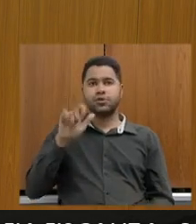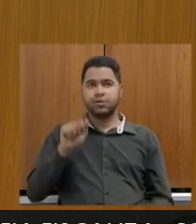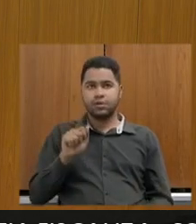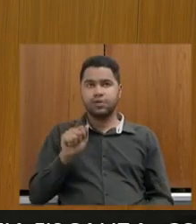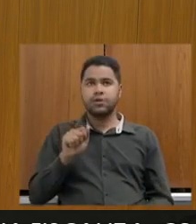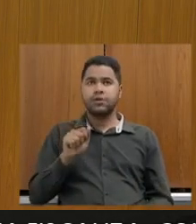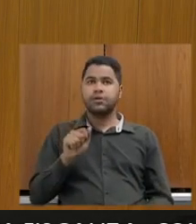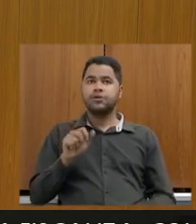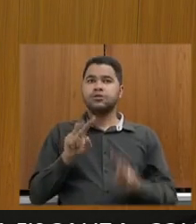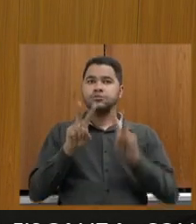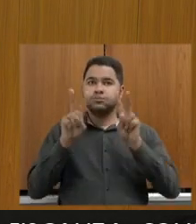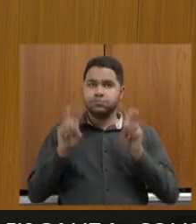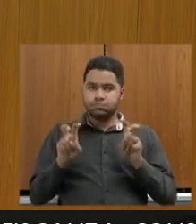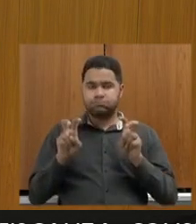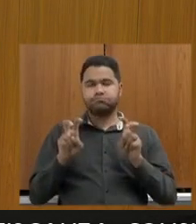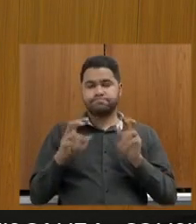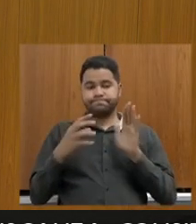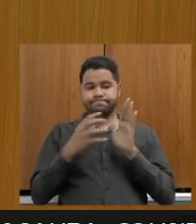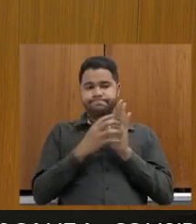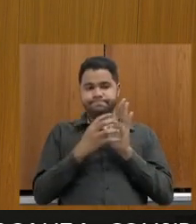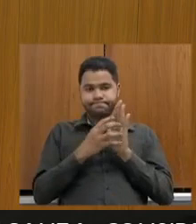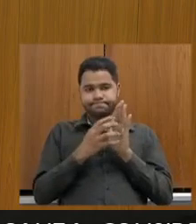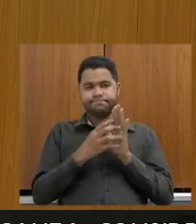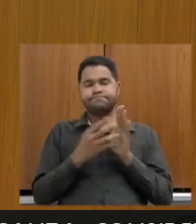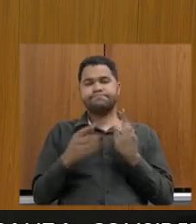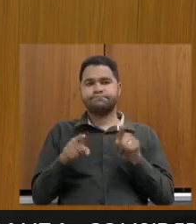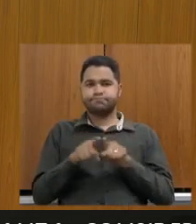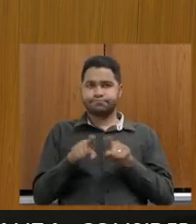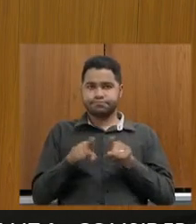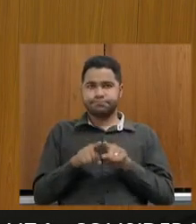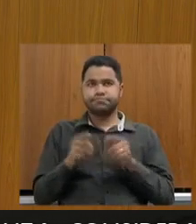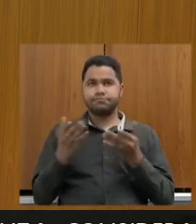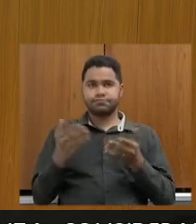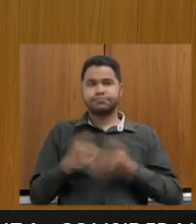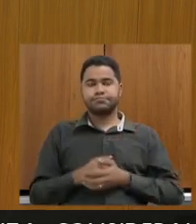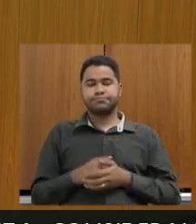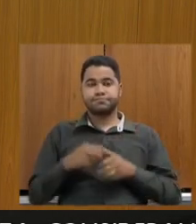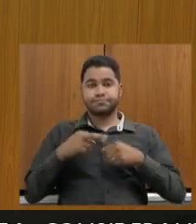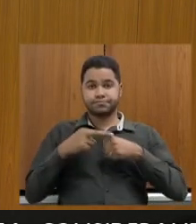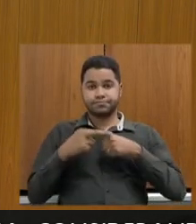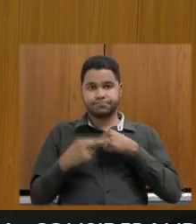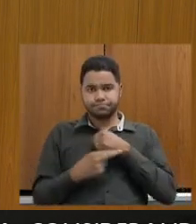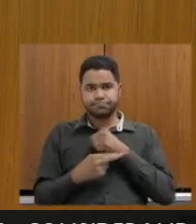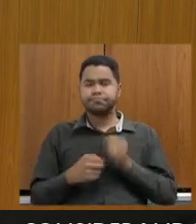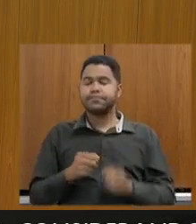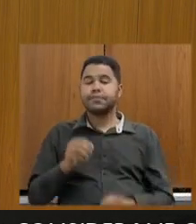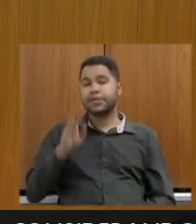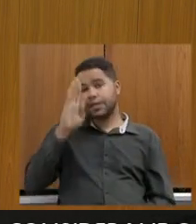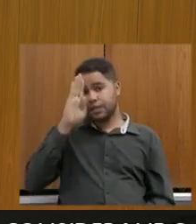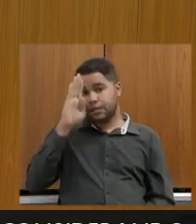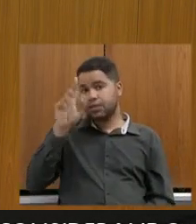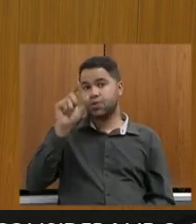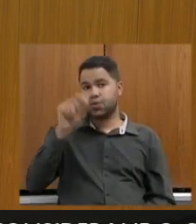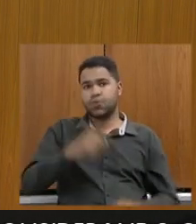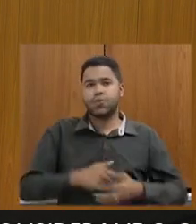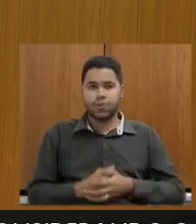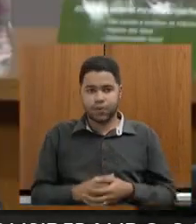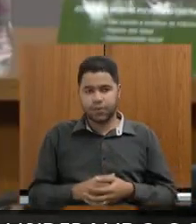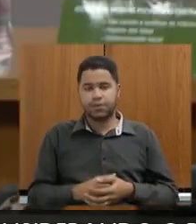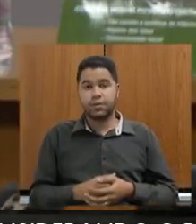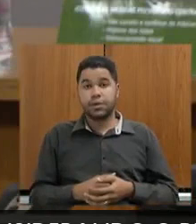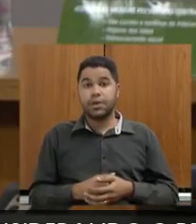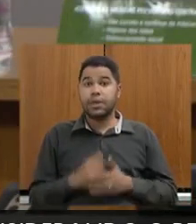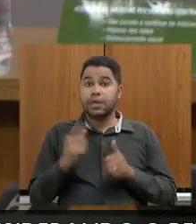a respeito do efetivo e aí também né Tássia Rodrigues é queria destacar o seguinte